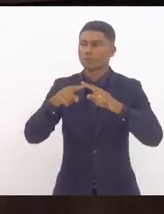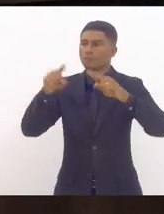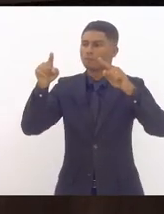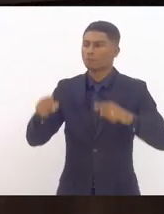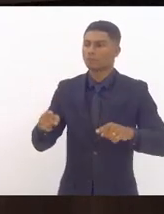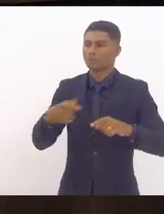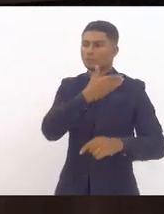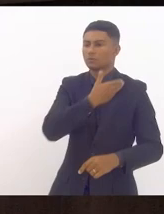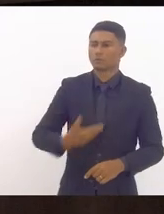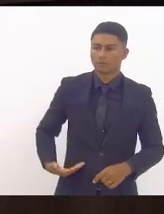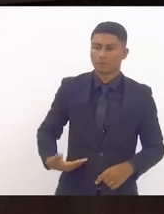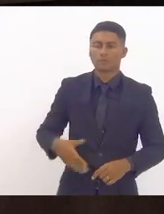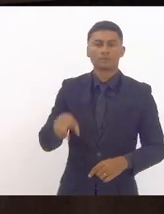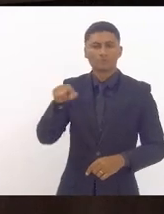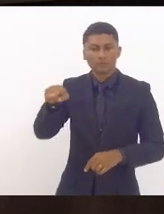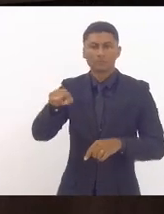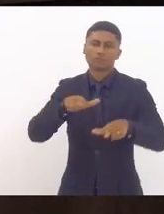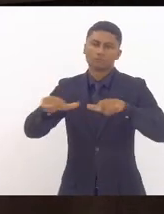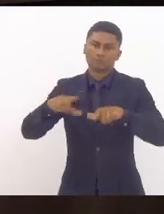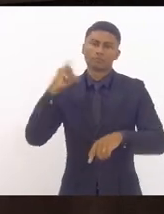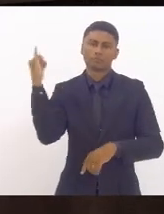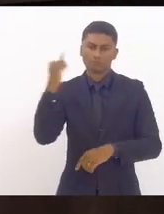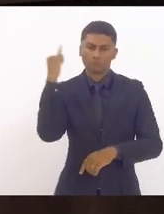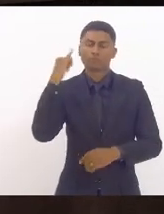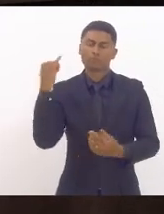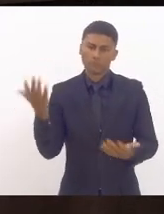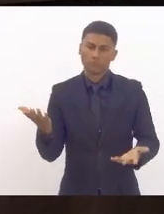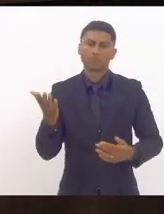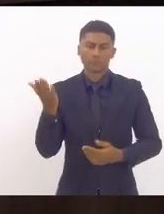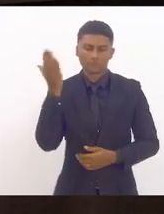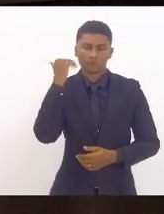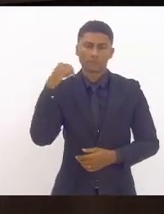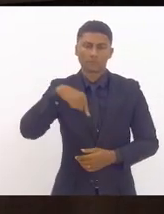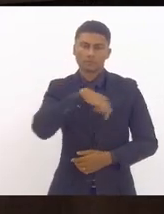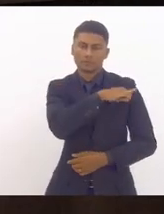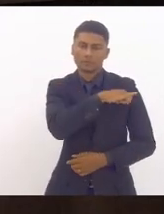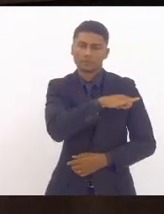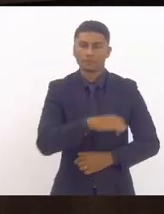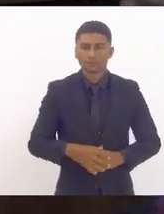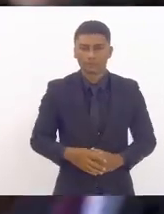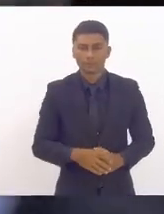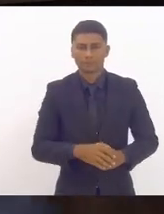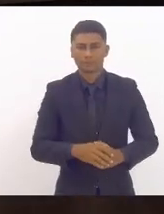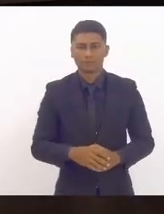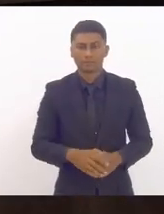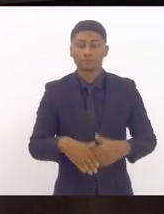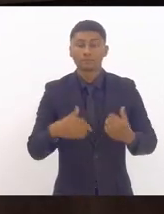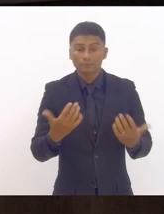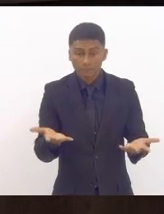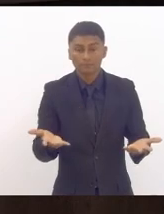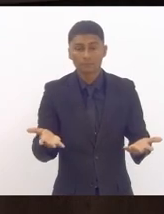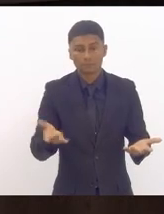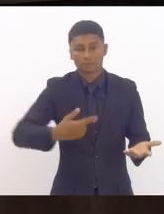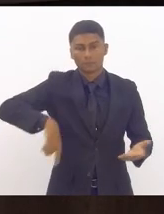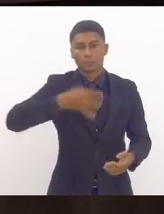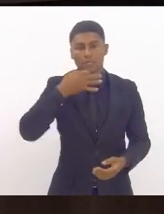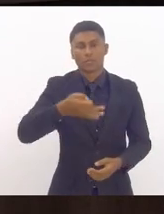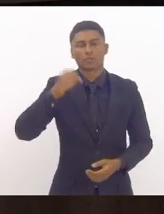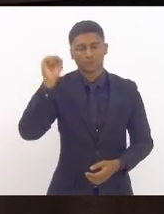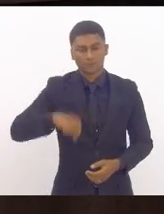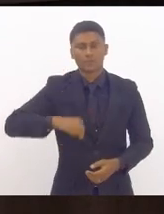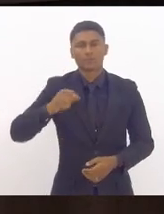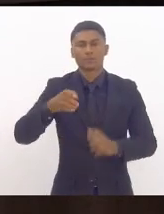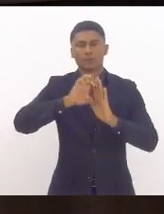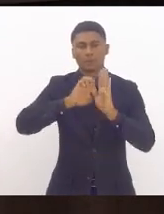esvazie o papel dos servidores do judiciário tão importantes para o Estado do Rio de Janeiro. Então, o nosso parecer é favorável com essas